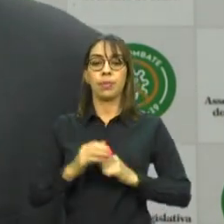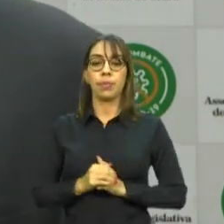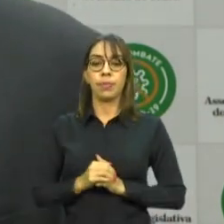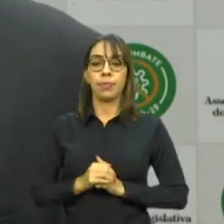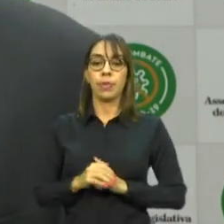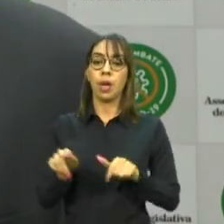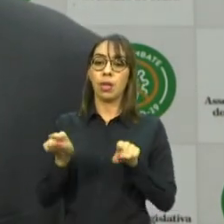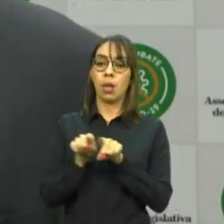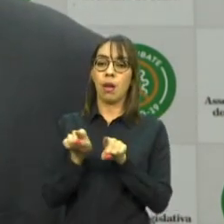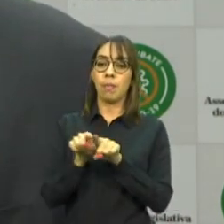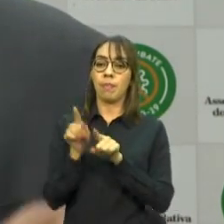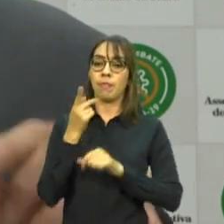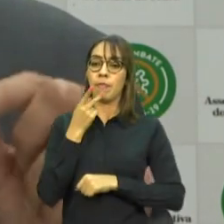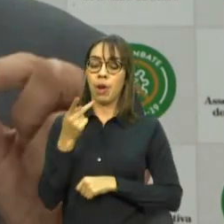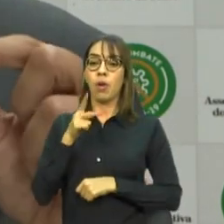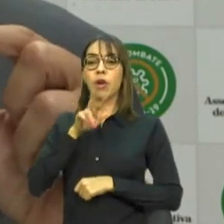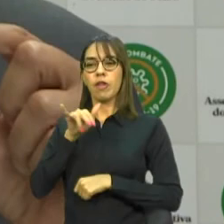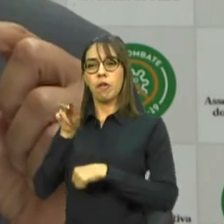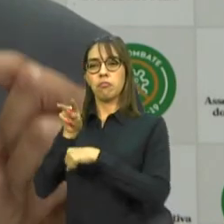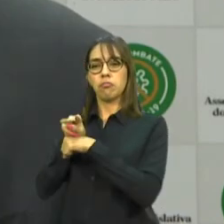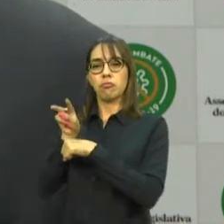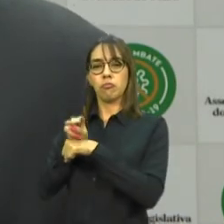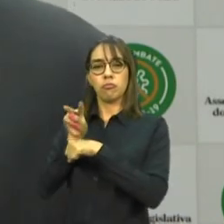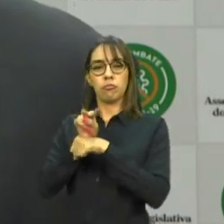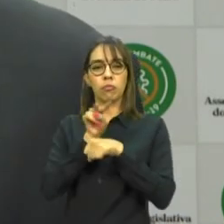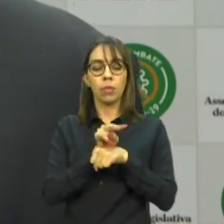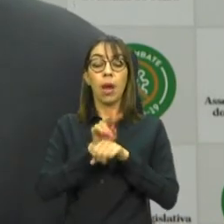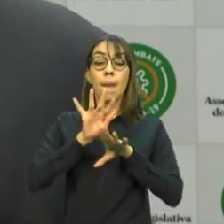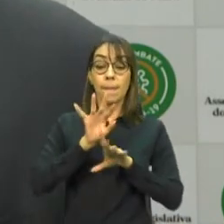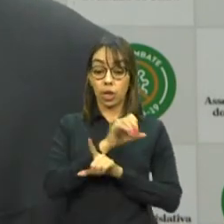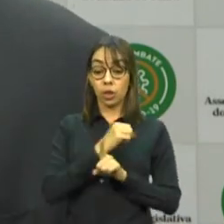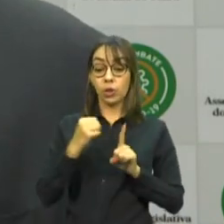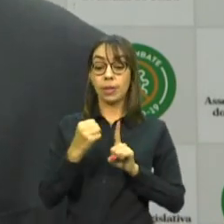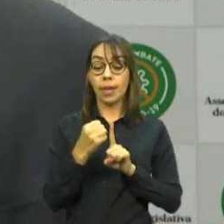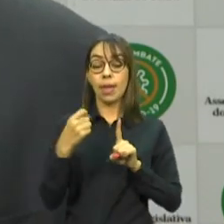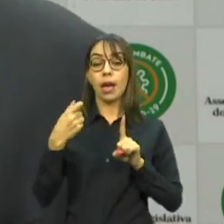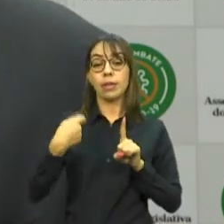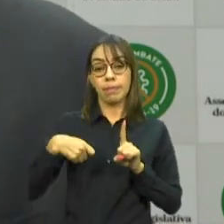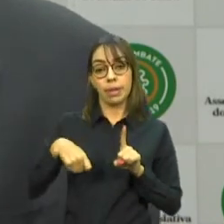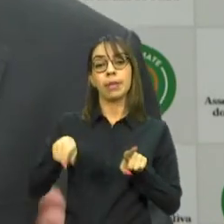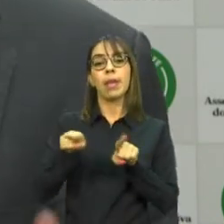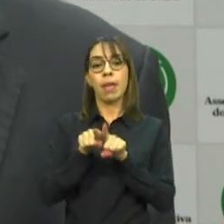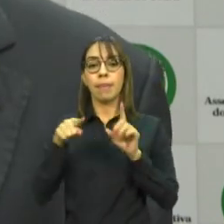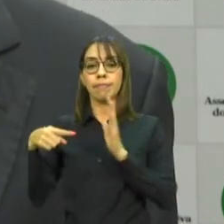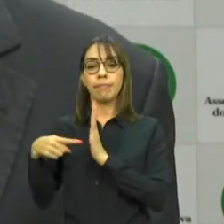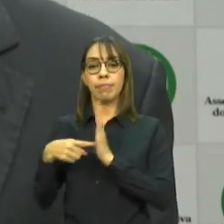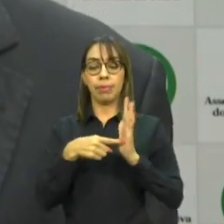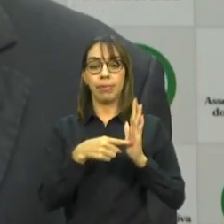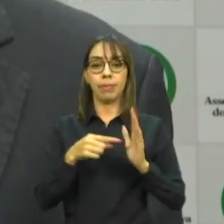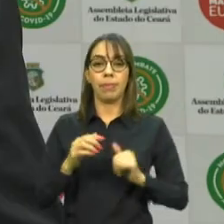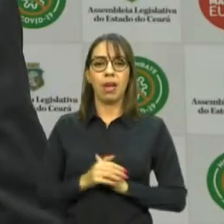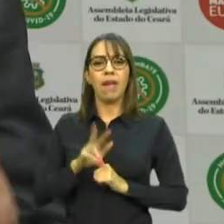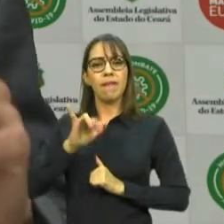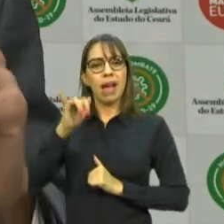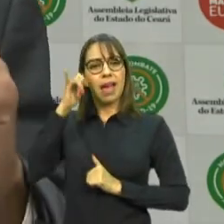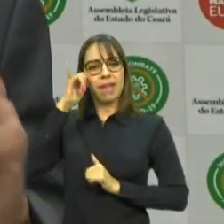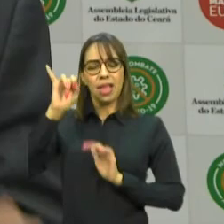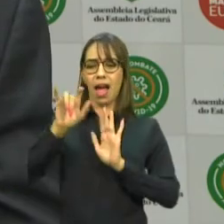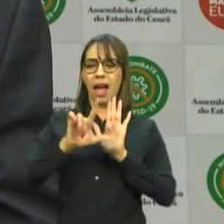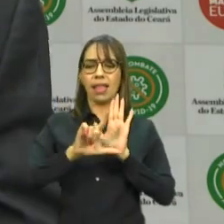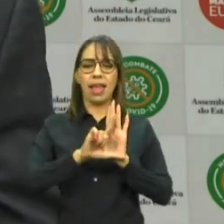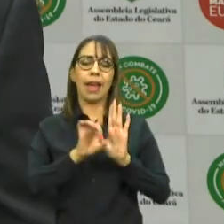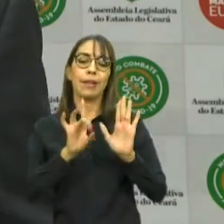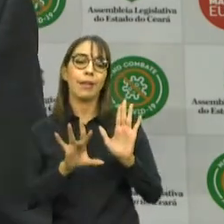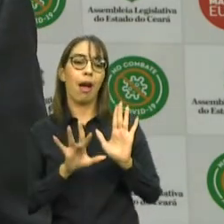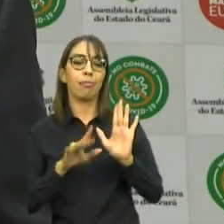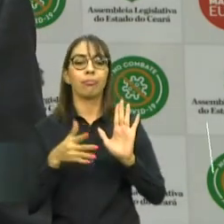a fiscalização e o controle social vão possibilitar que a lei não seja meramente ilustrativa. Eu acho que um dos aspectos